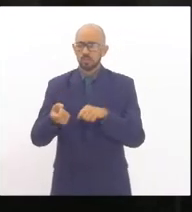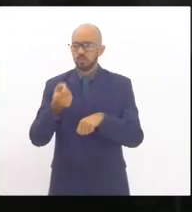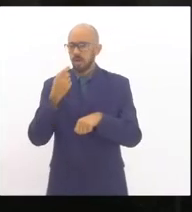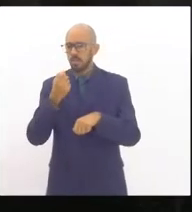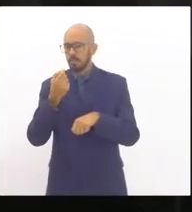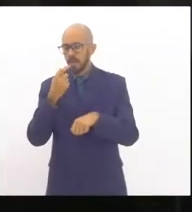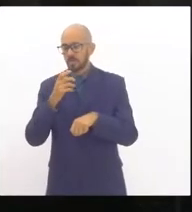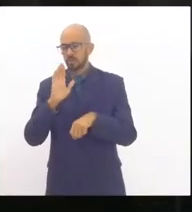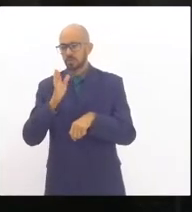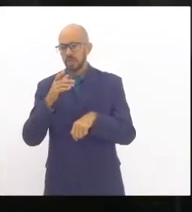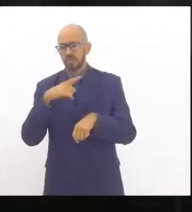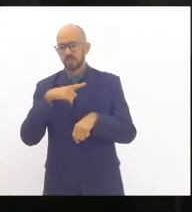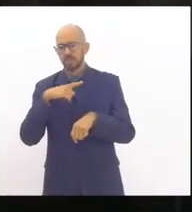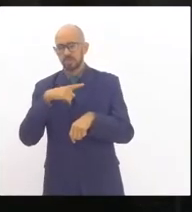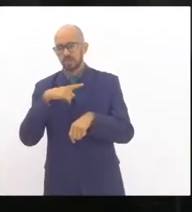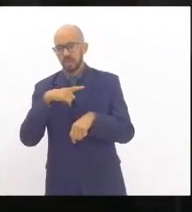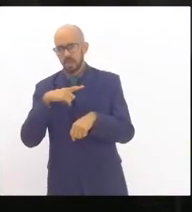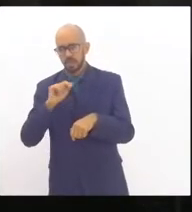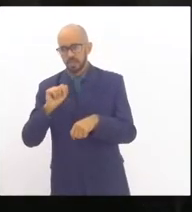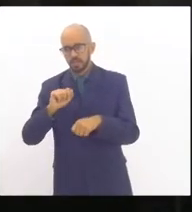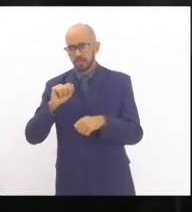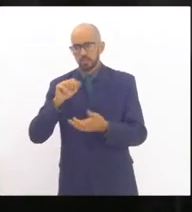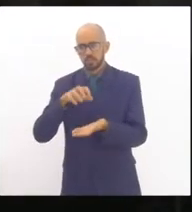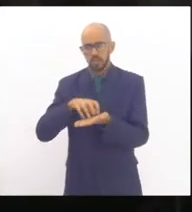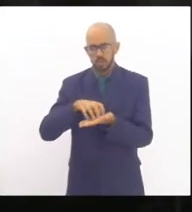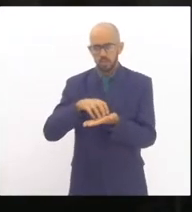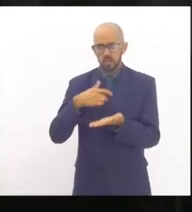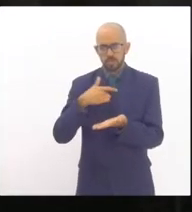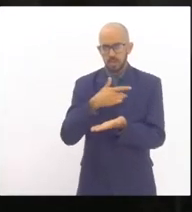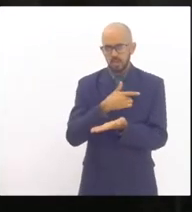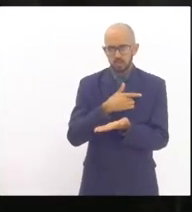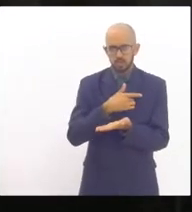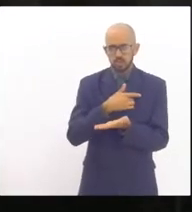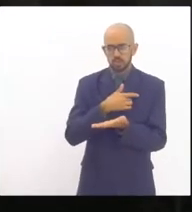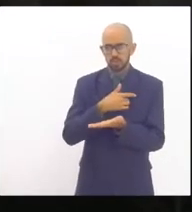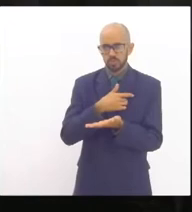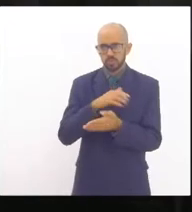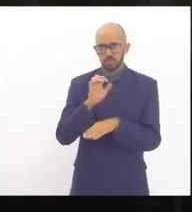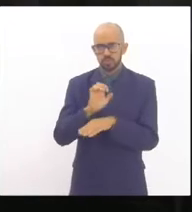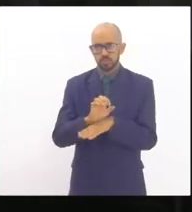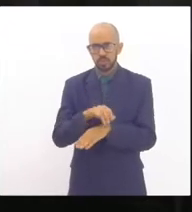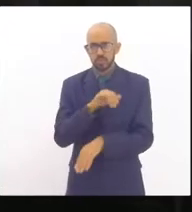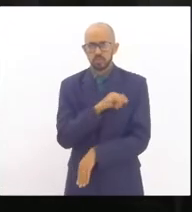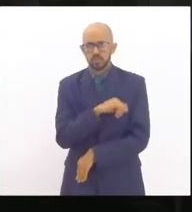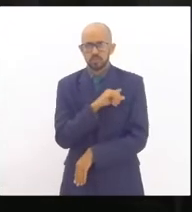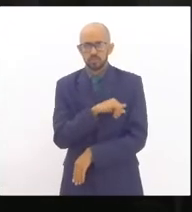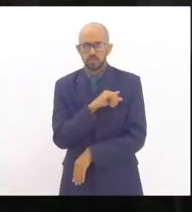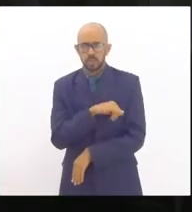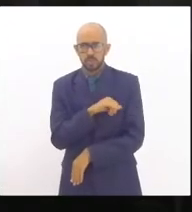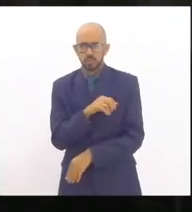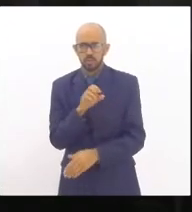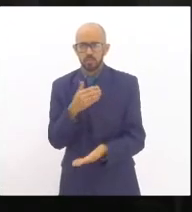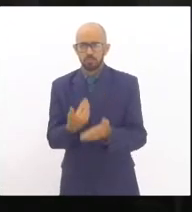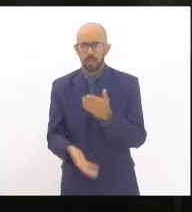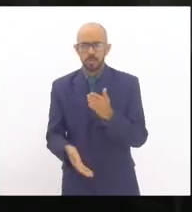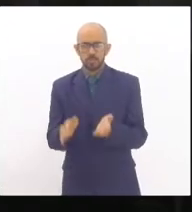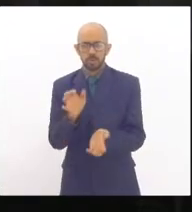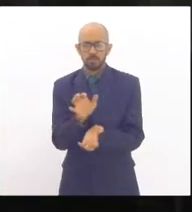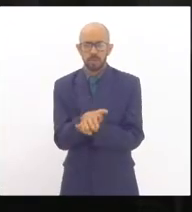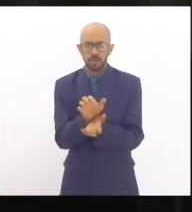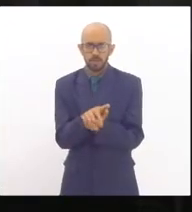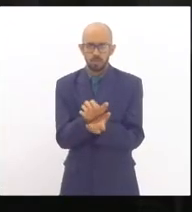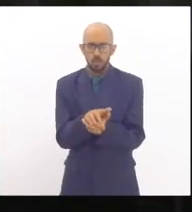que já está disponível nas unidades de saúde e estado do Rio de Janeiro só peço o estado de Pernambuco o